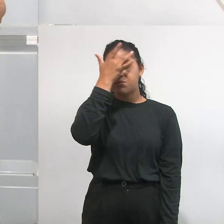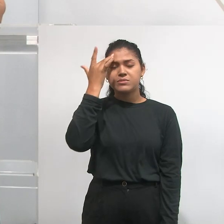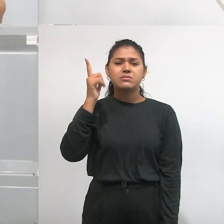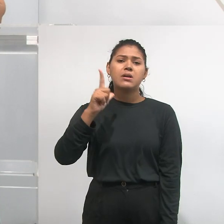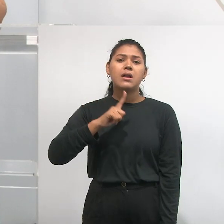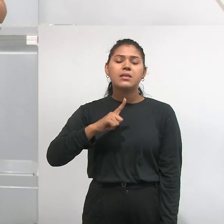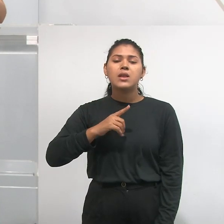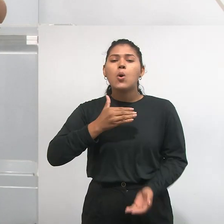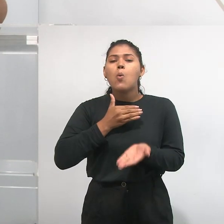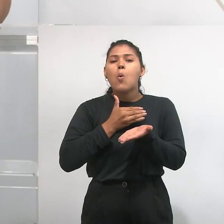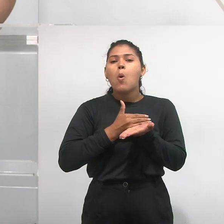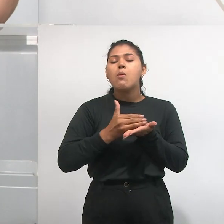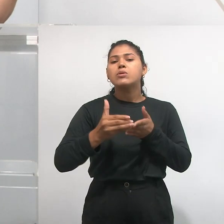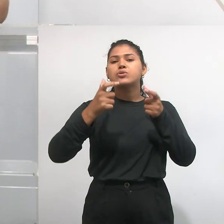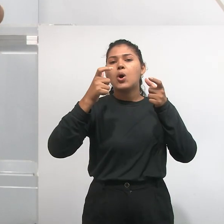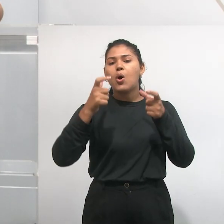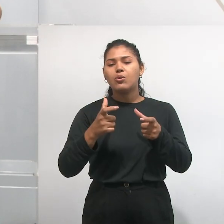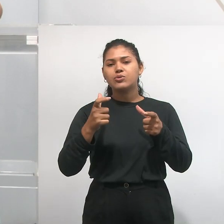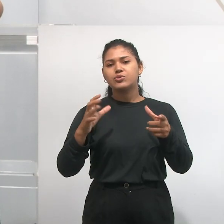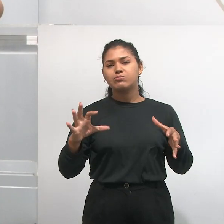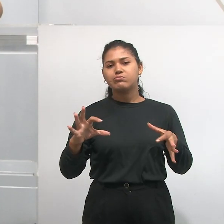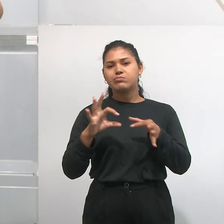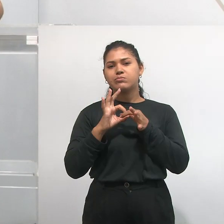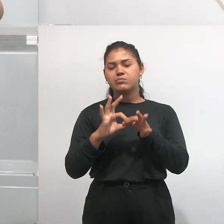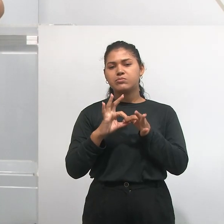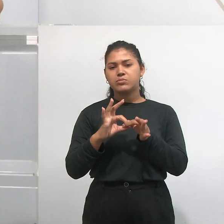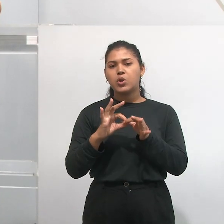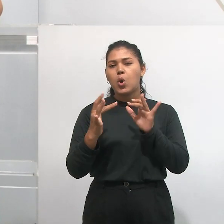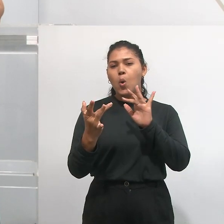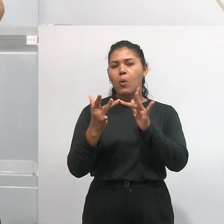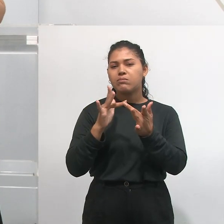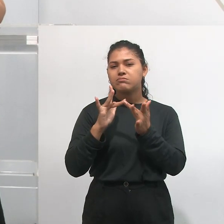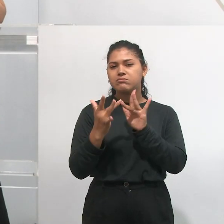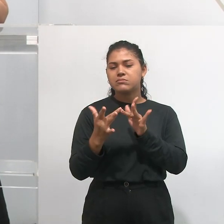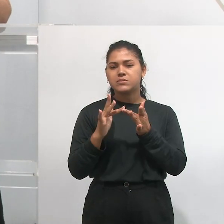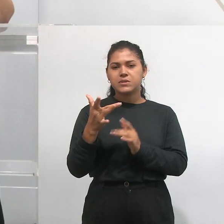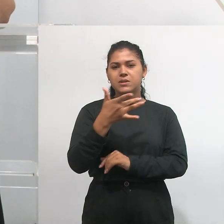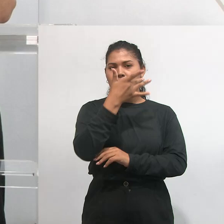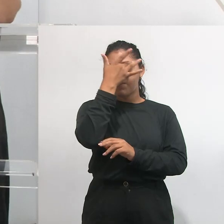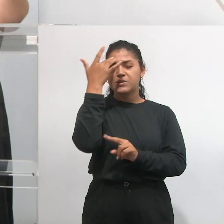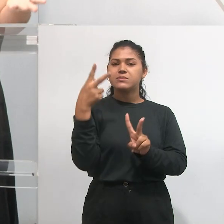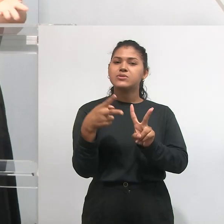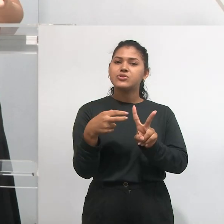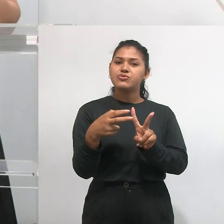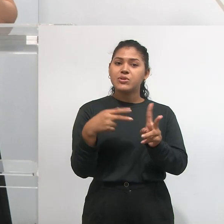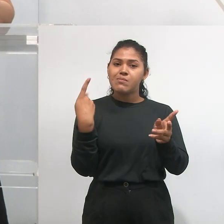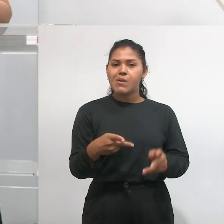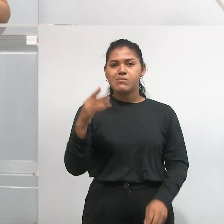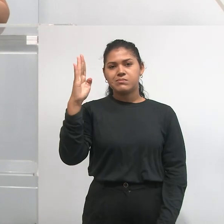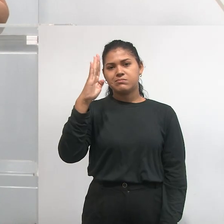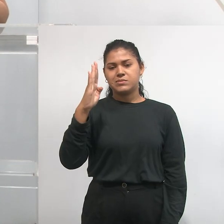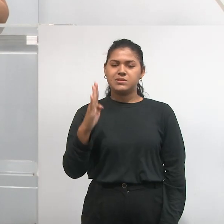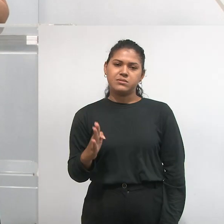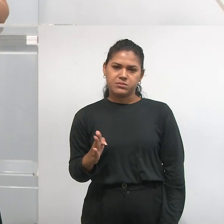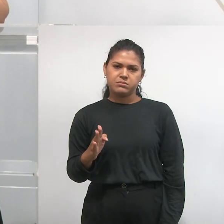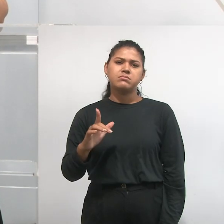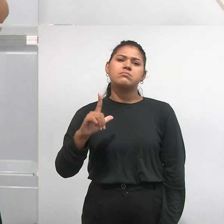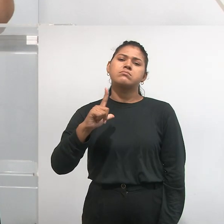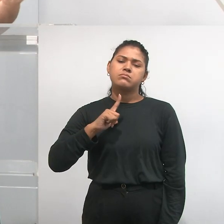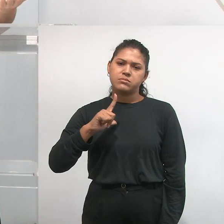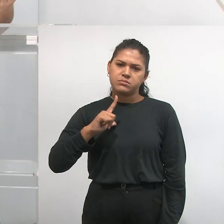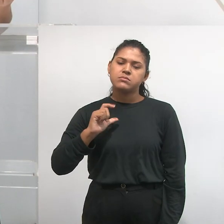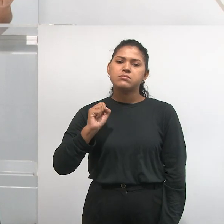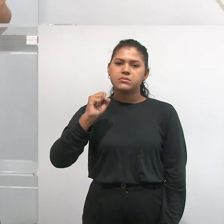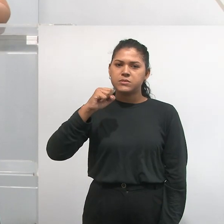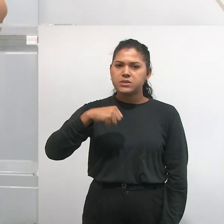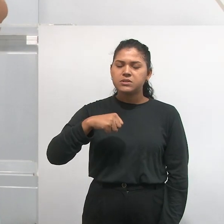origens ali dessa relação dos nossos nativos, né? Nós tivemos aí aquele